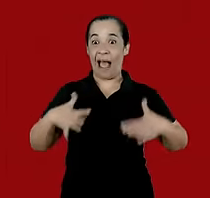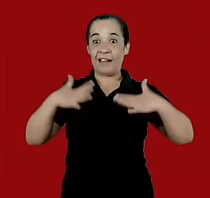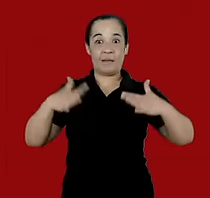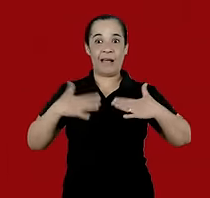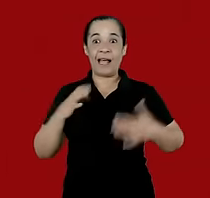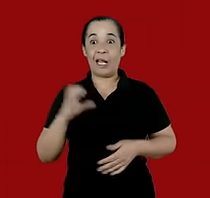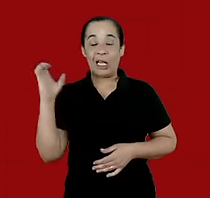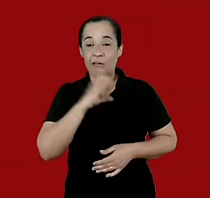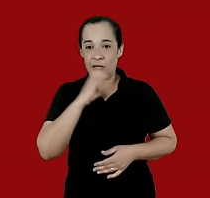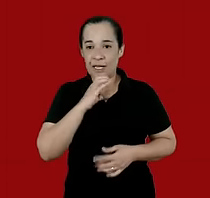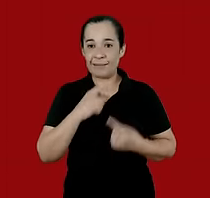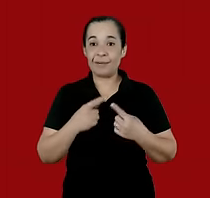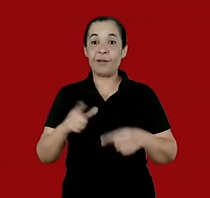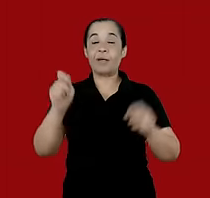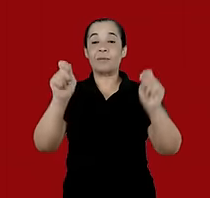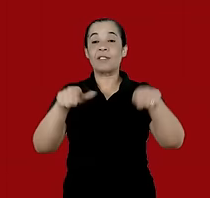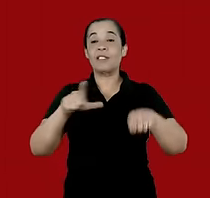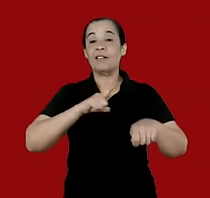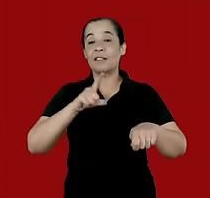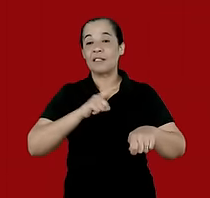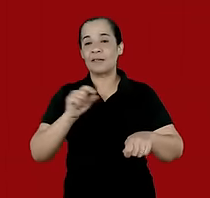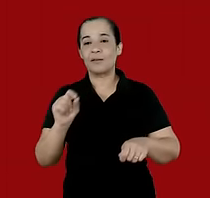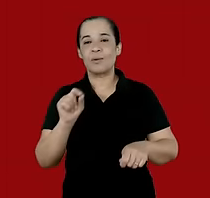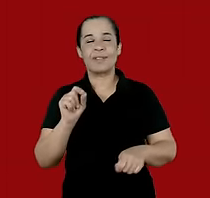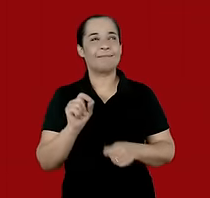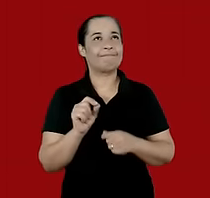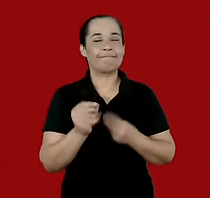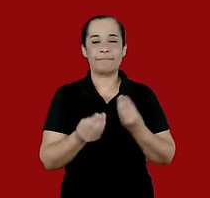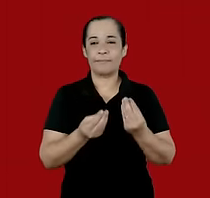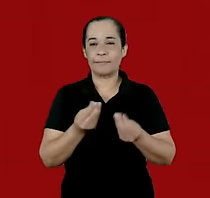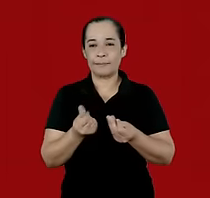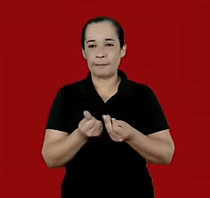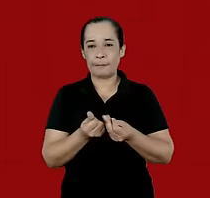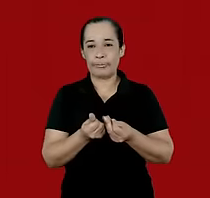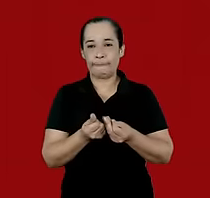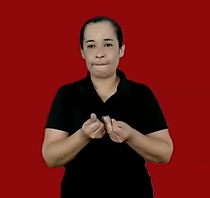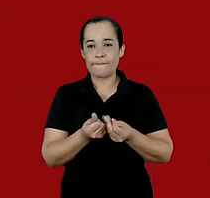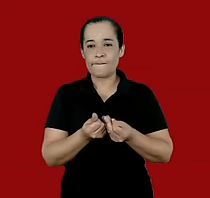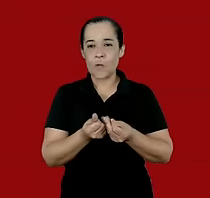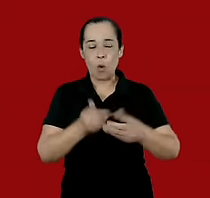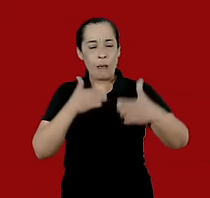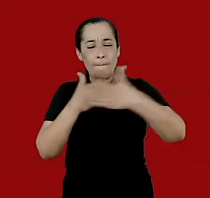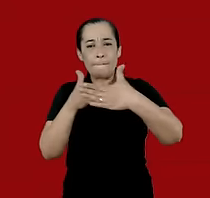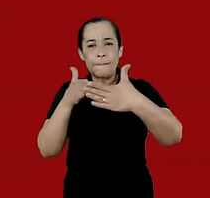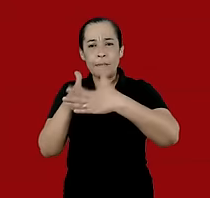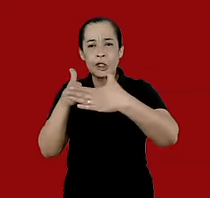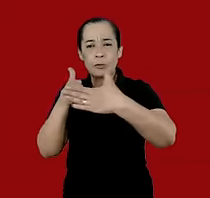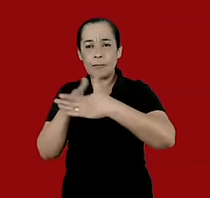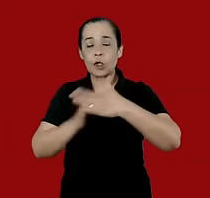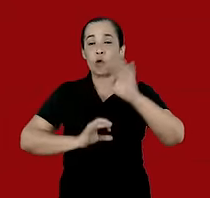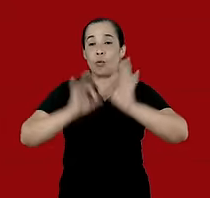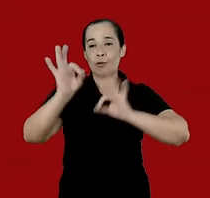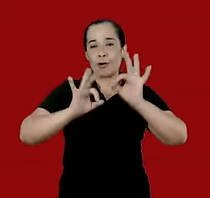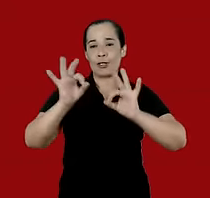e gerar Aí e vamos dizer assim isso ser um vamos dizer assim uma barreira pro processo de desinflação